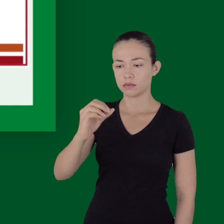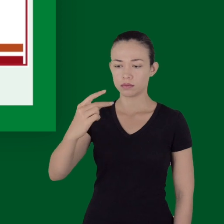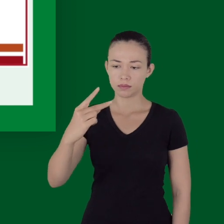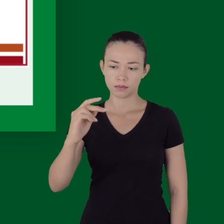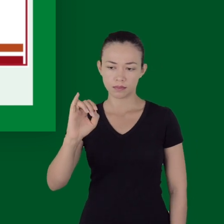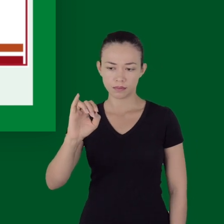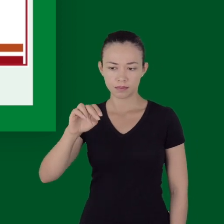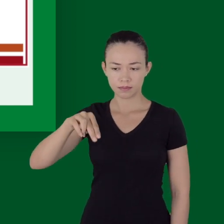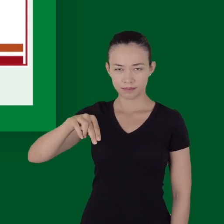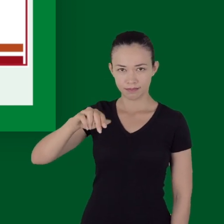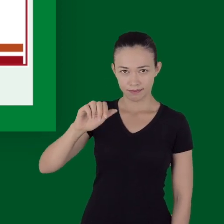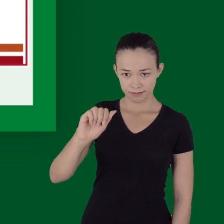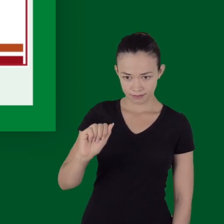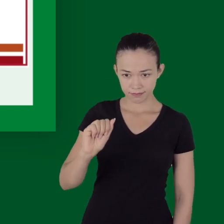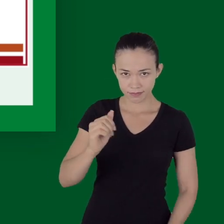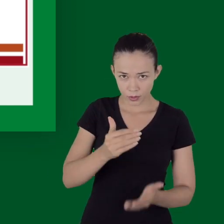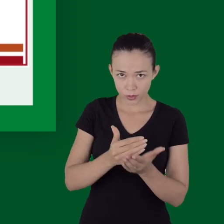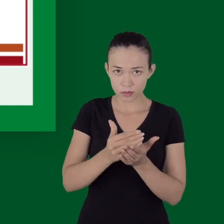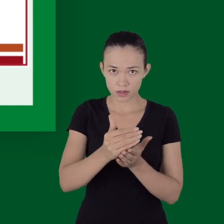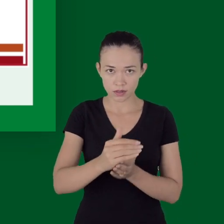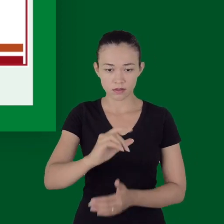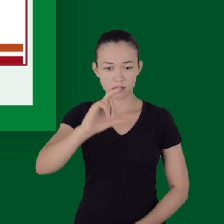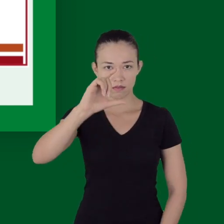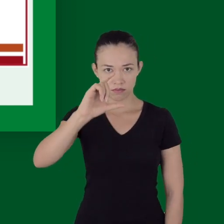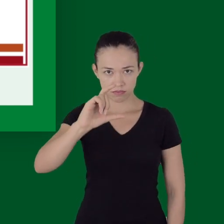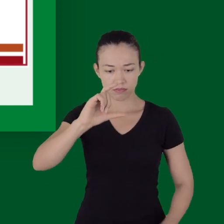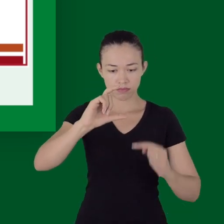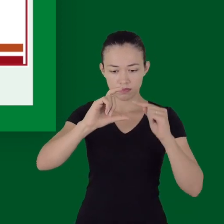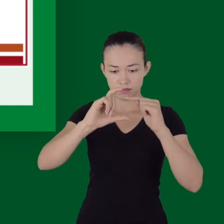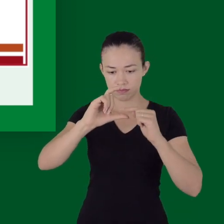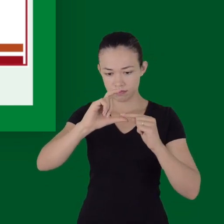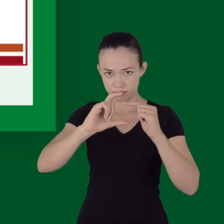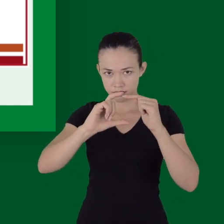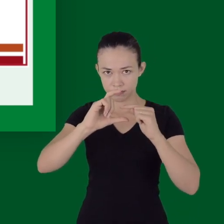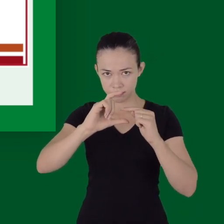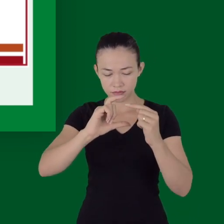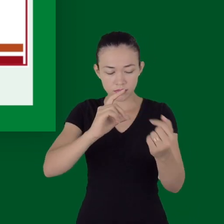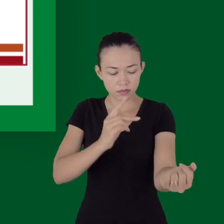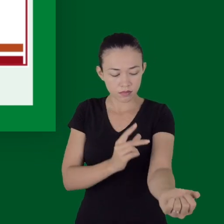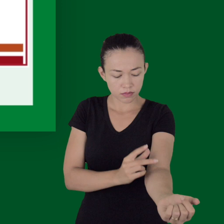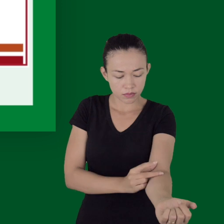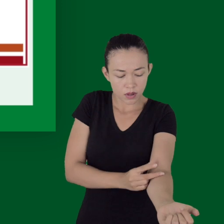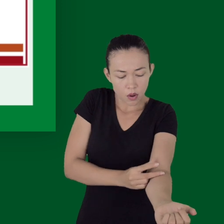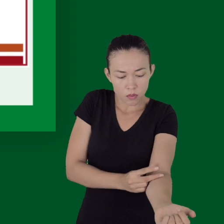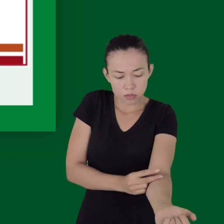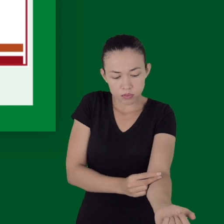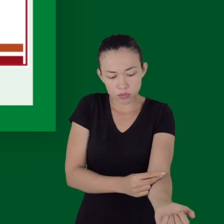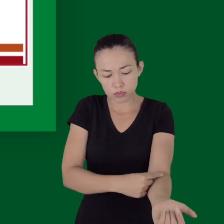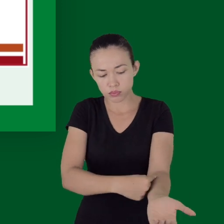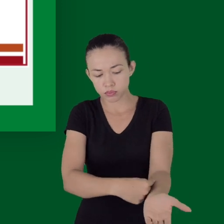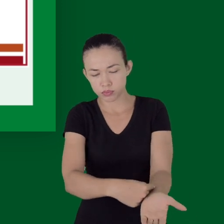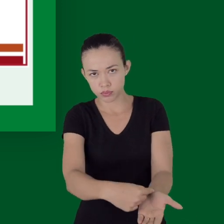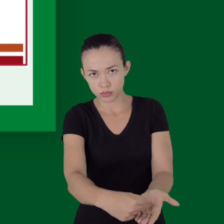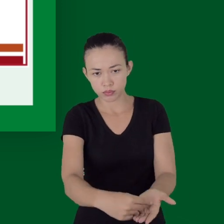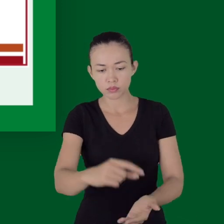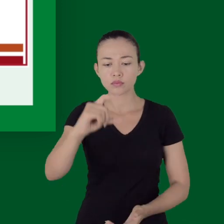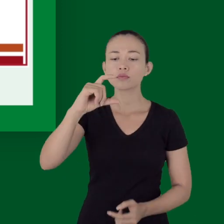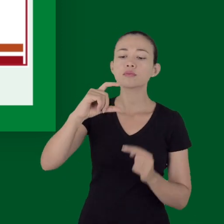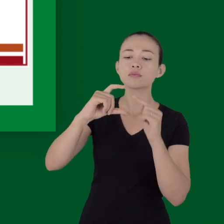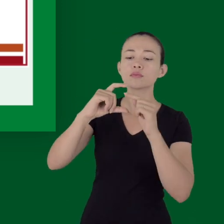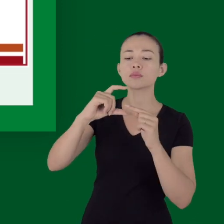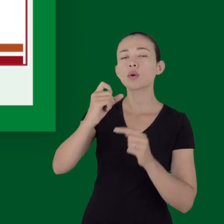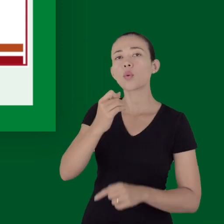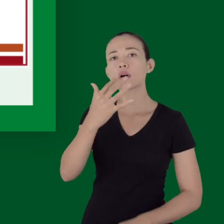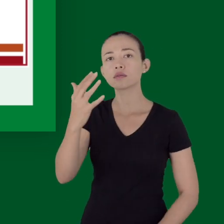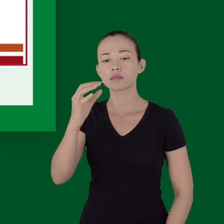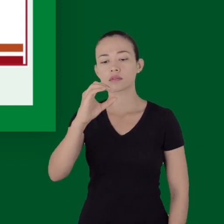medicamentosas, né? Você inicia com a atropina, que é uma droga fácil que é feita em bolos, uma droga endovenosa, o paciente